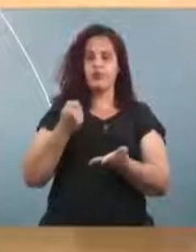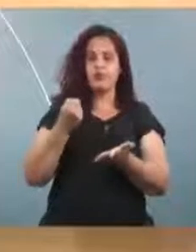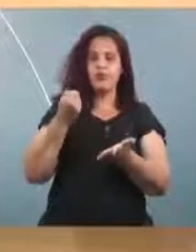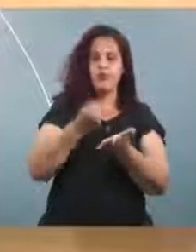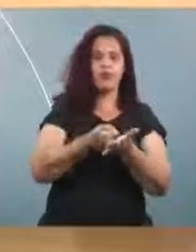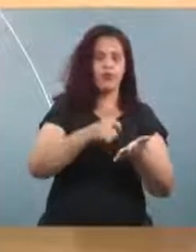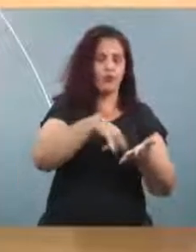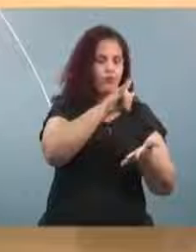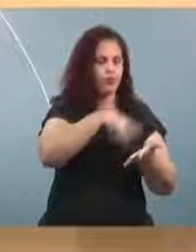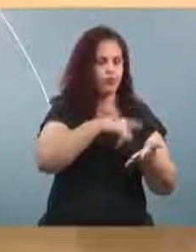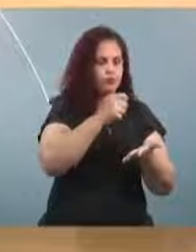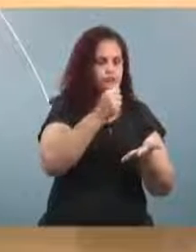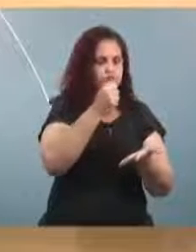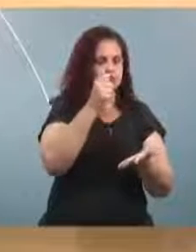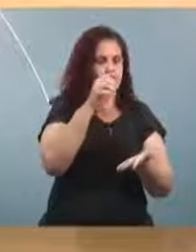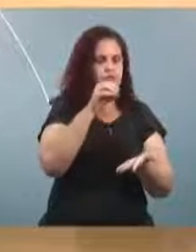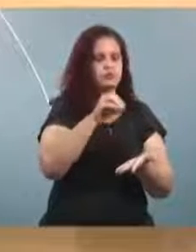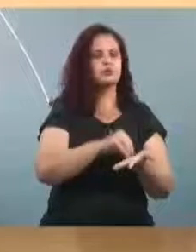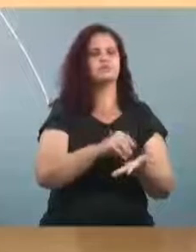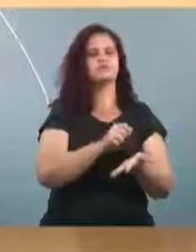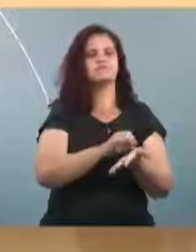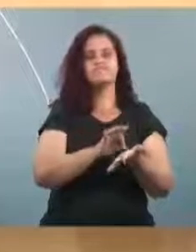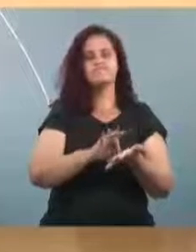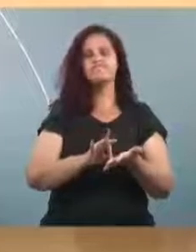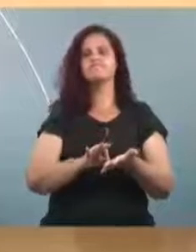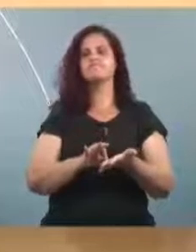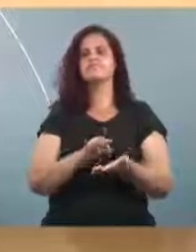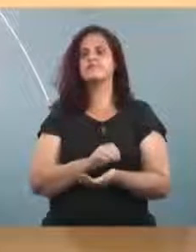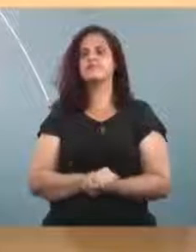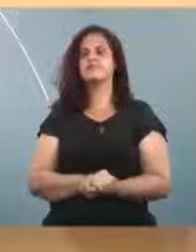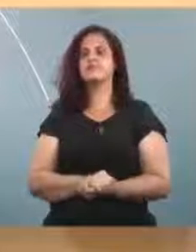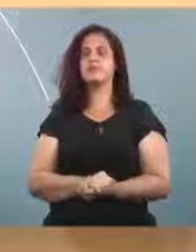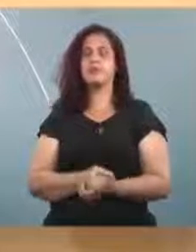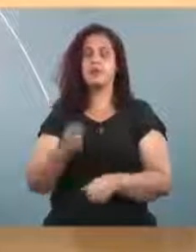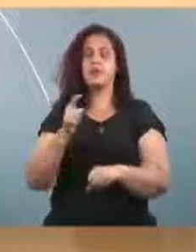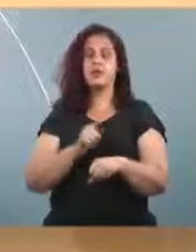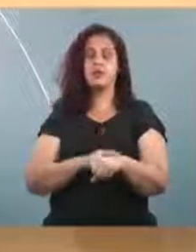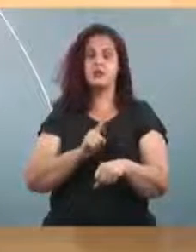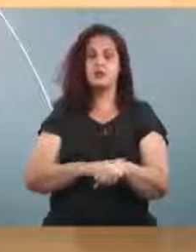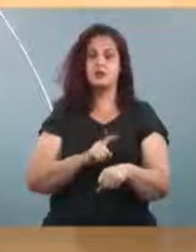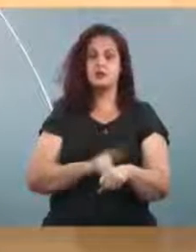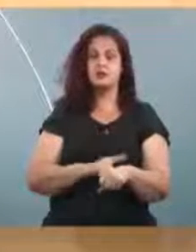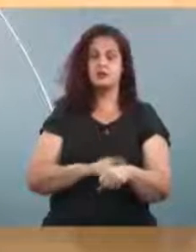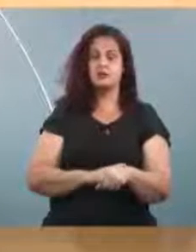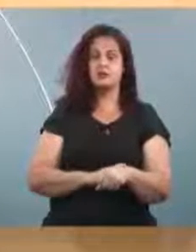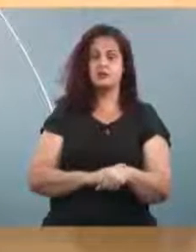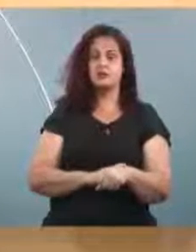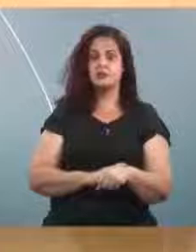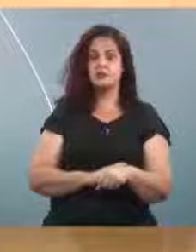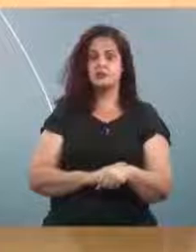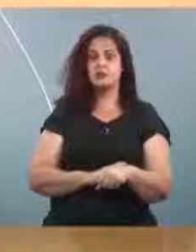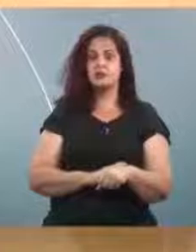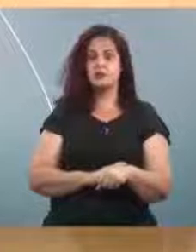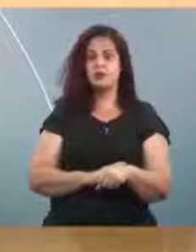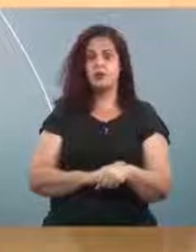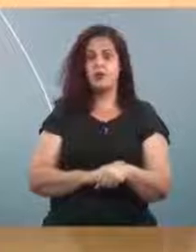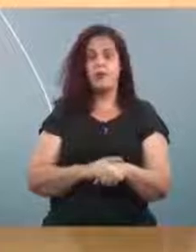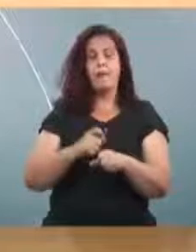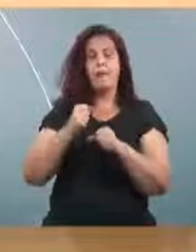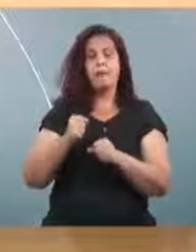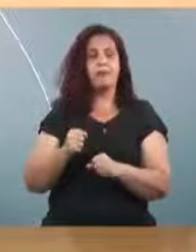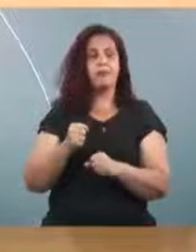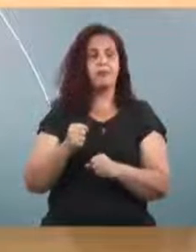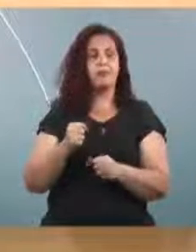firmou o documento assinou o compromisso já aqui naquela ocasião era o máximo que poderia se